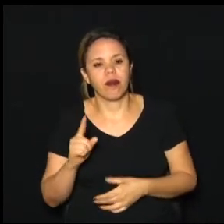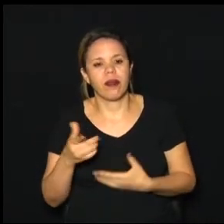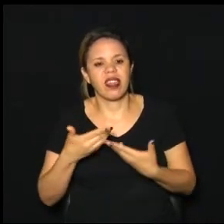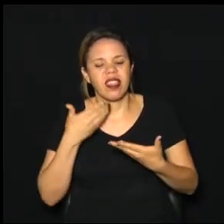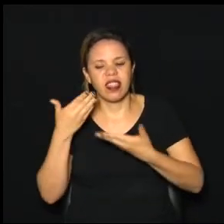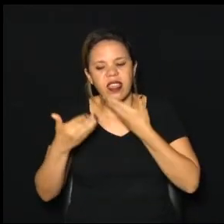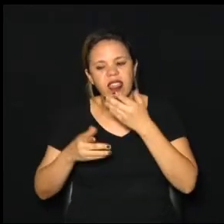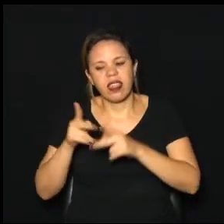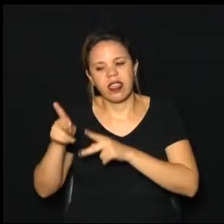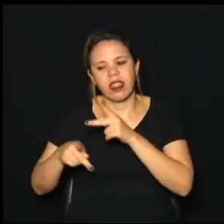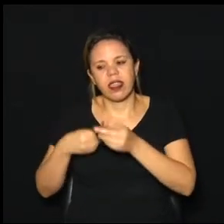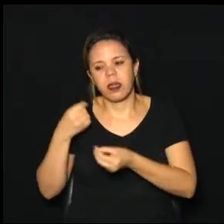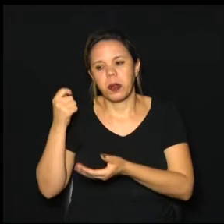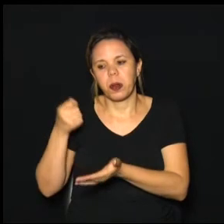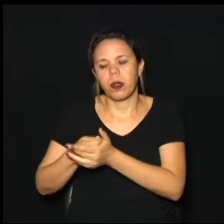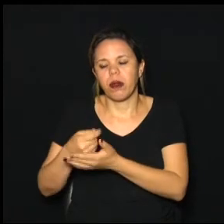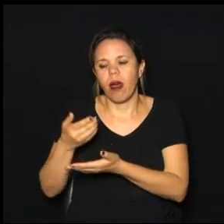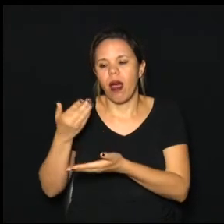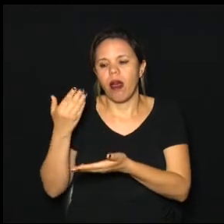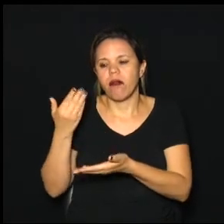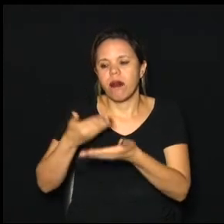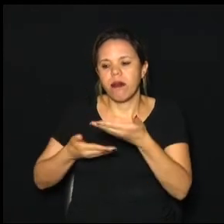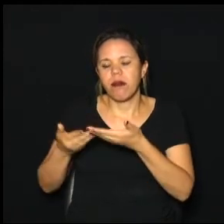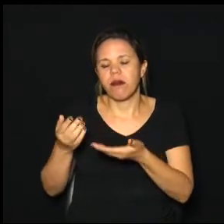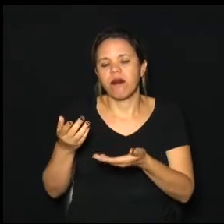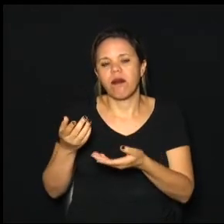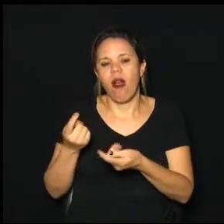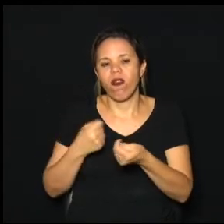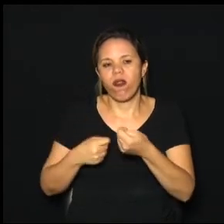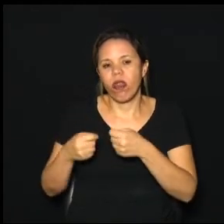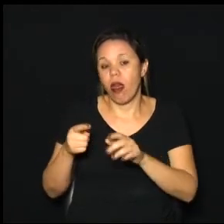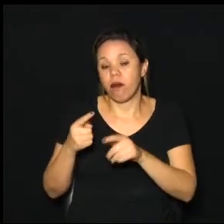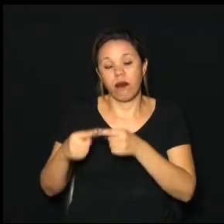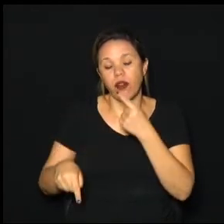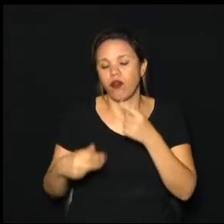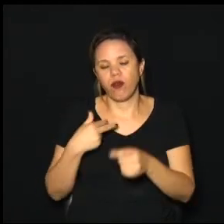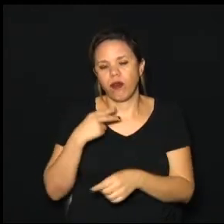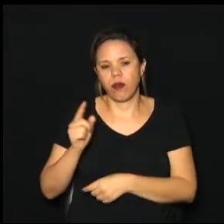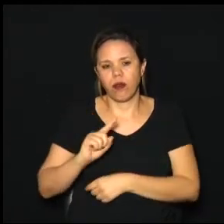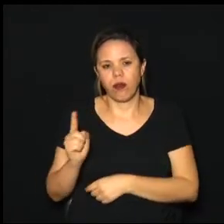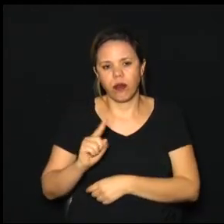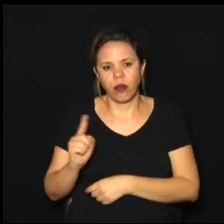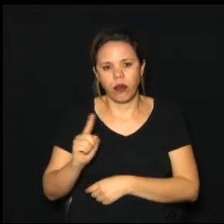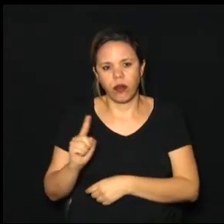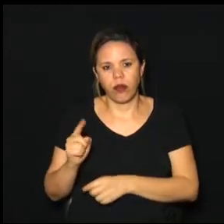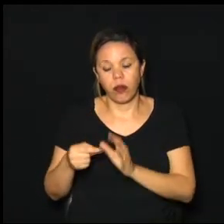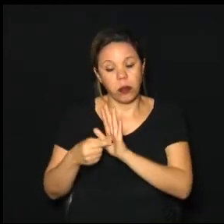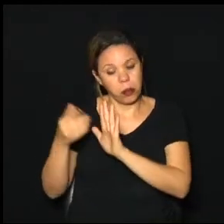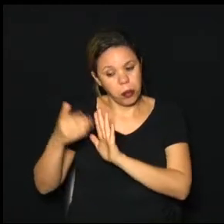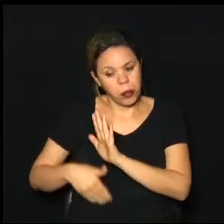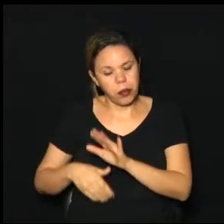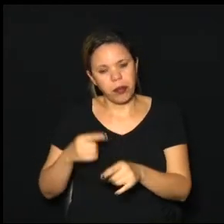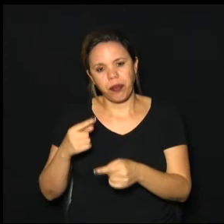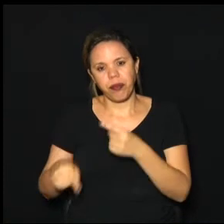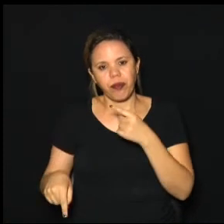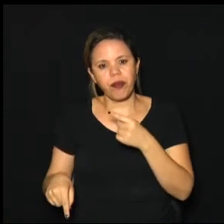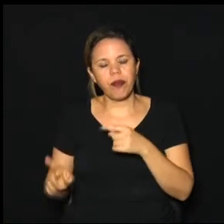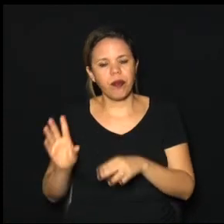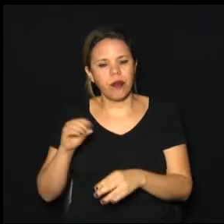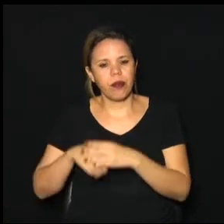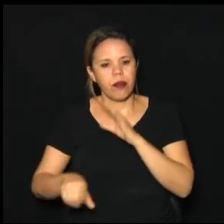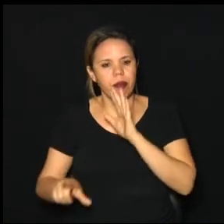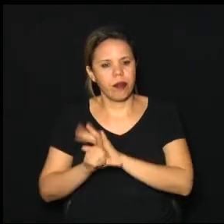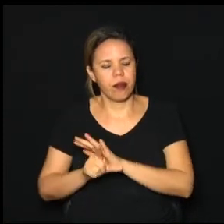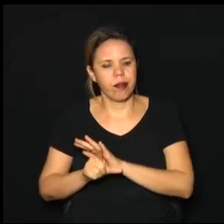agraciando a pessoa com o intuito de que ela vote em você. Isso é proibido, isso não pode, e está expressamente proibido na lei